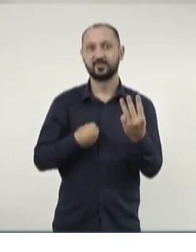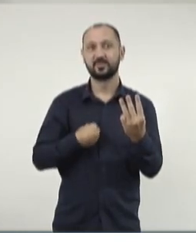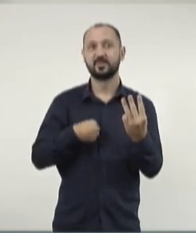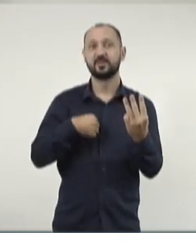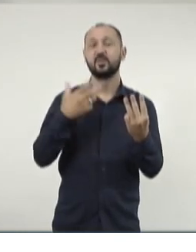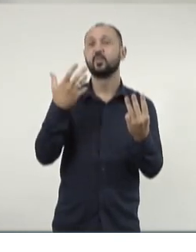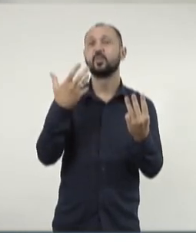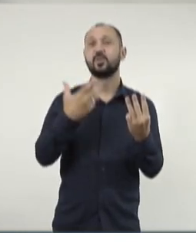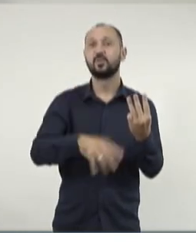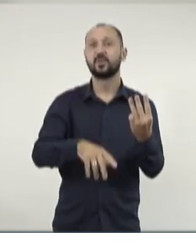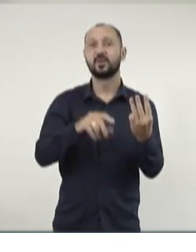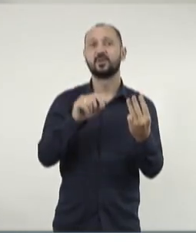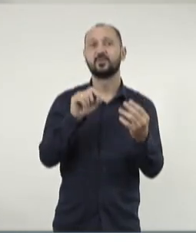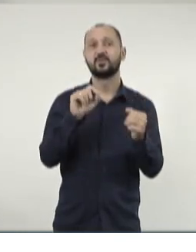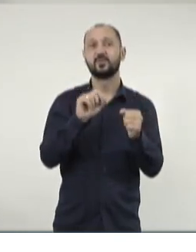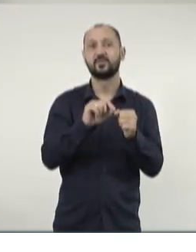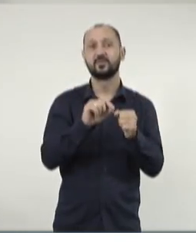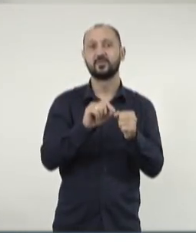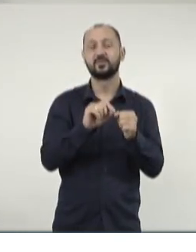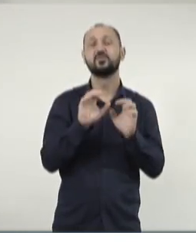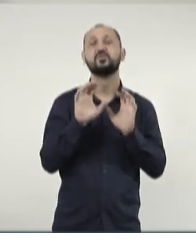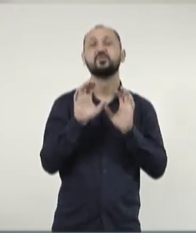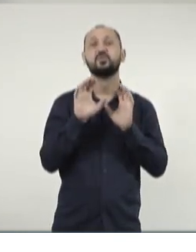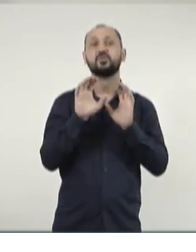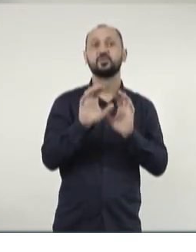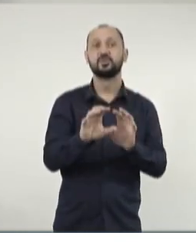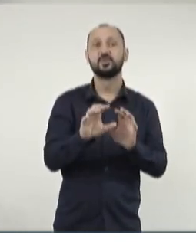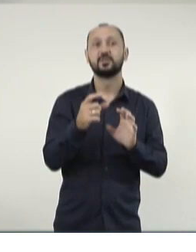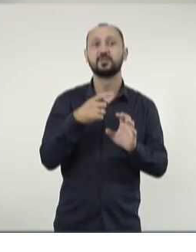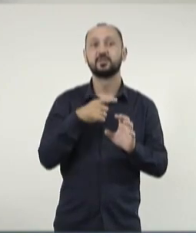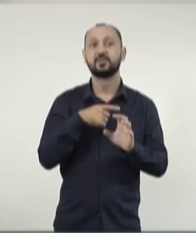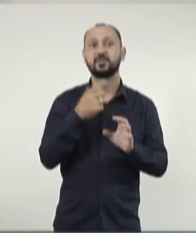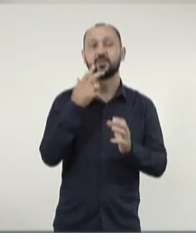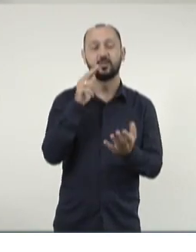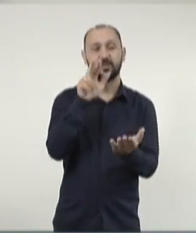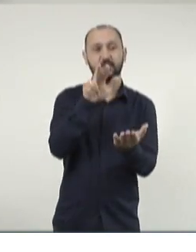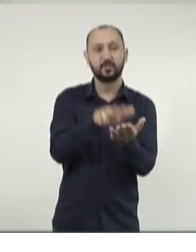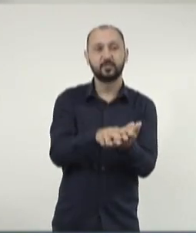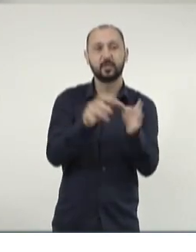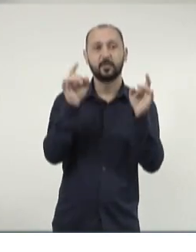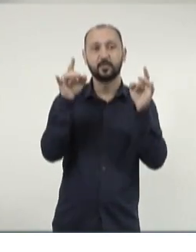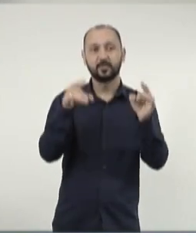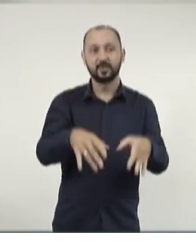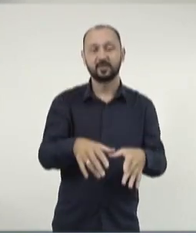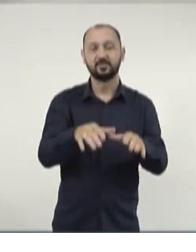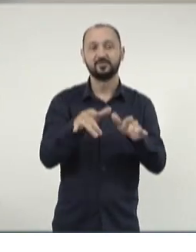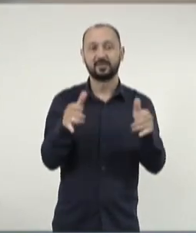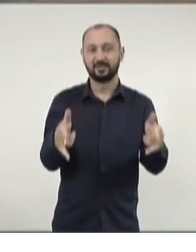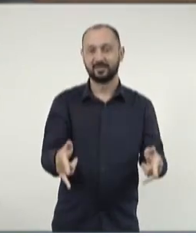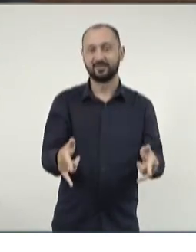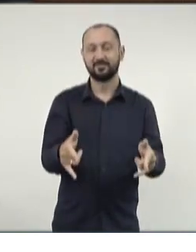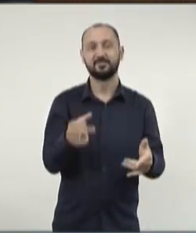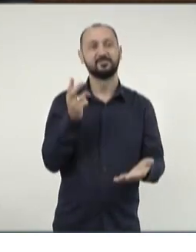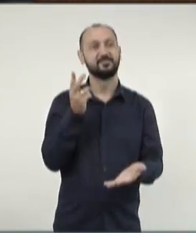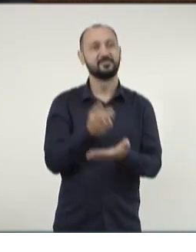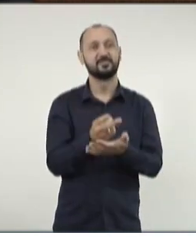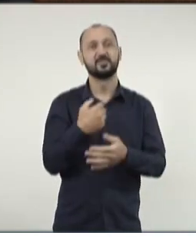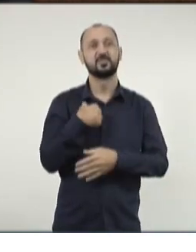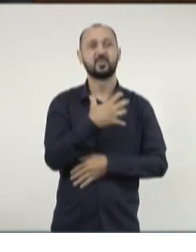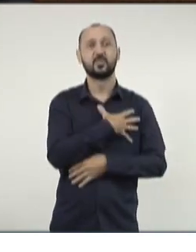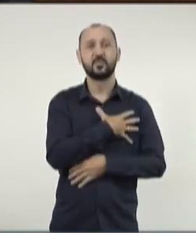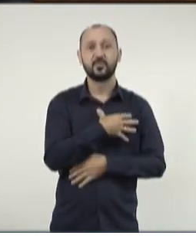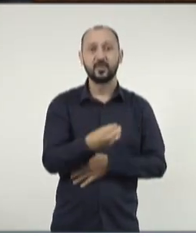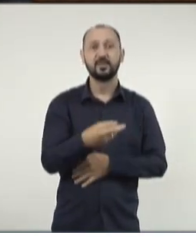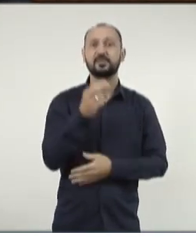jamais quero ficar de um jeito em que eu fique um moribundo na cama. Para a gente, como filho, a